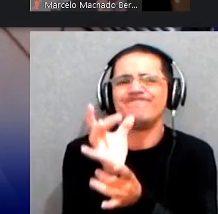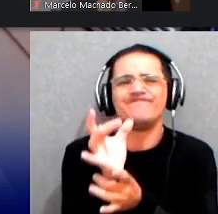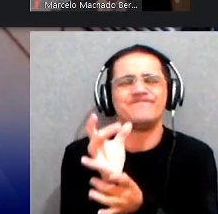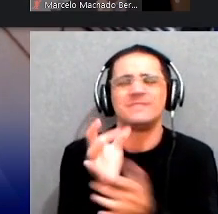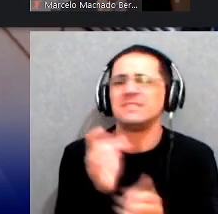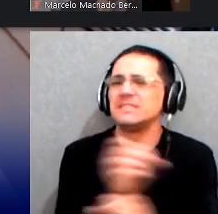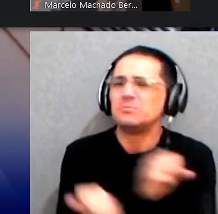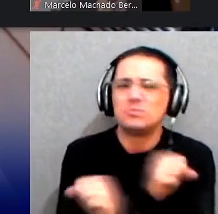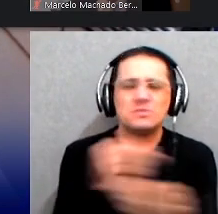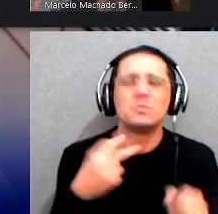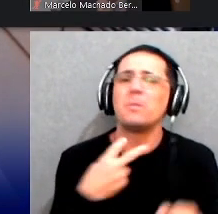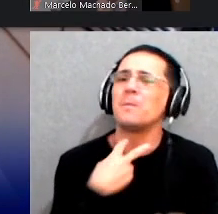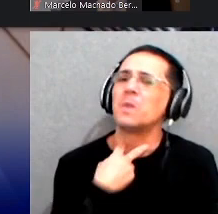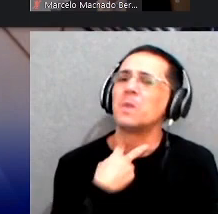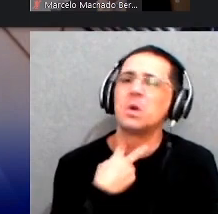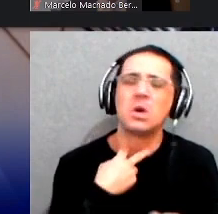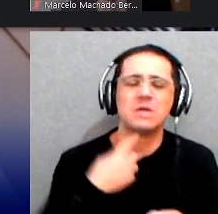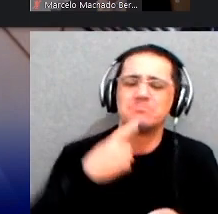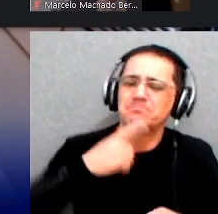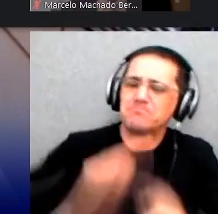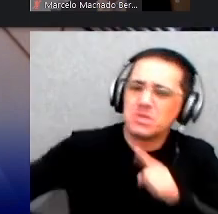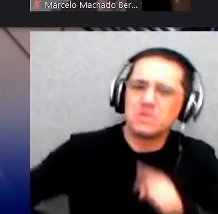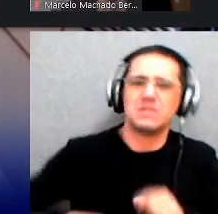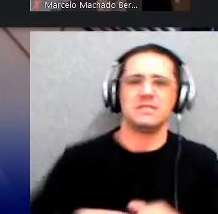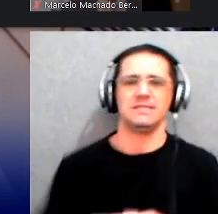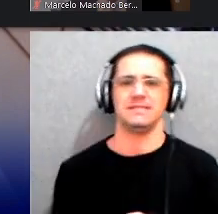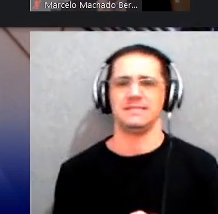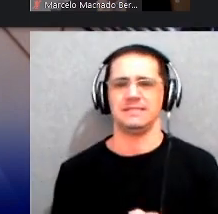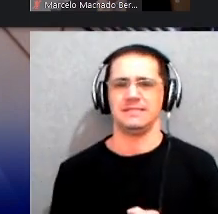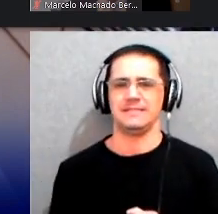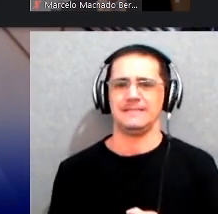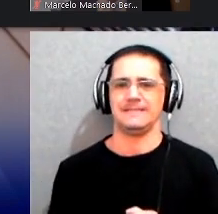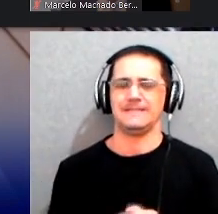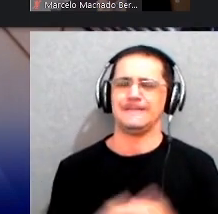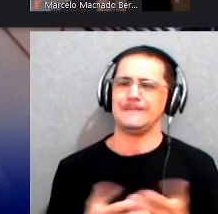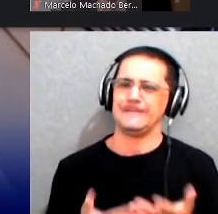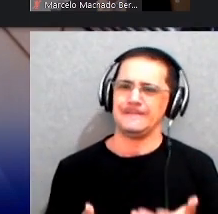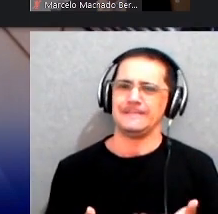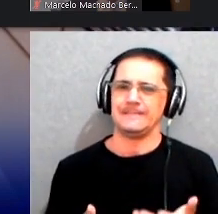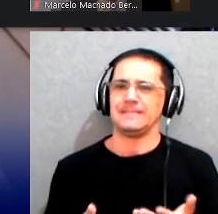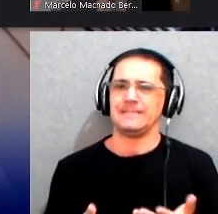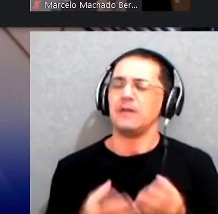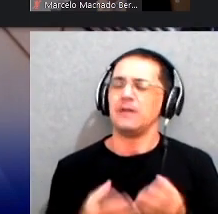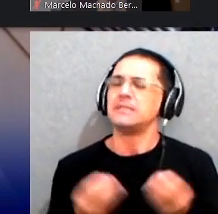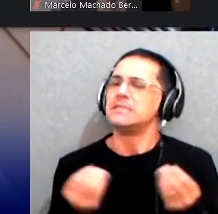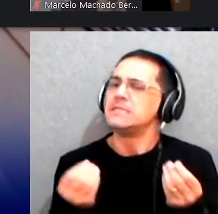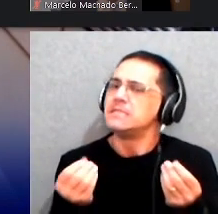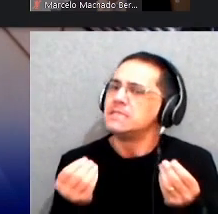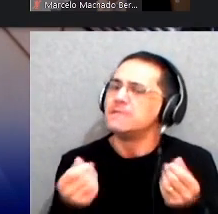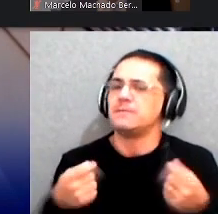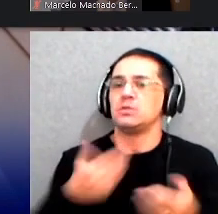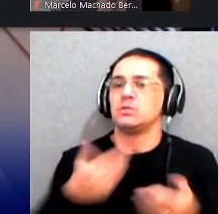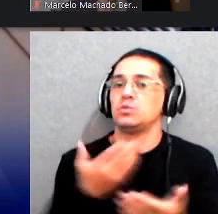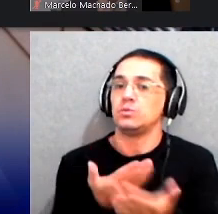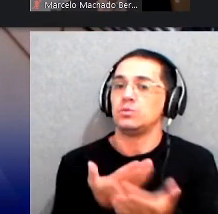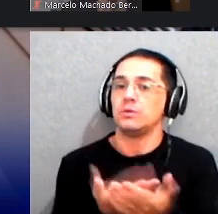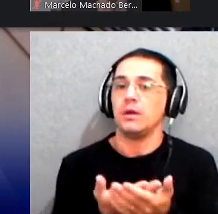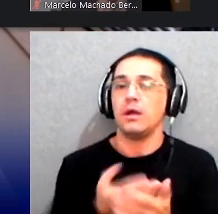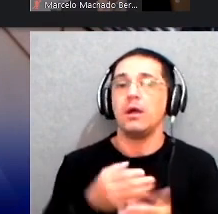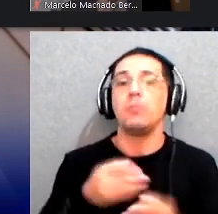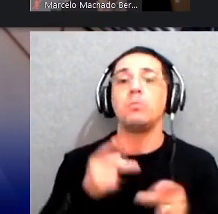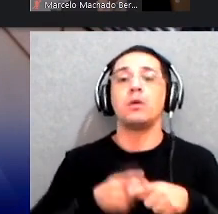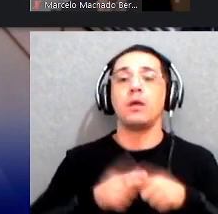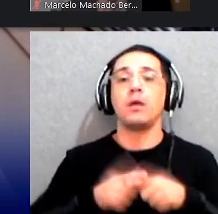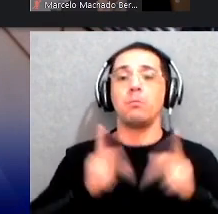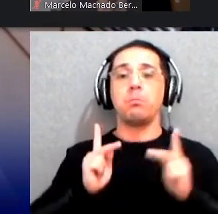é um desastre. Olhem como no júri, isso é muito sensível, porque é um jurado leigo que decide